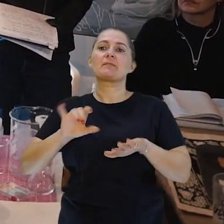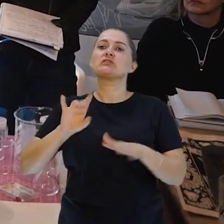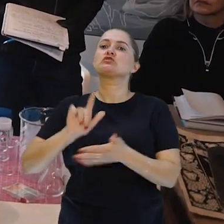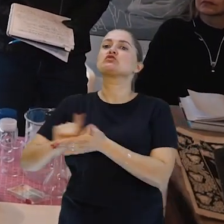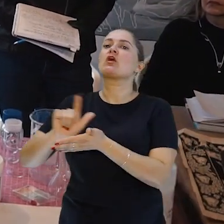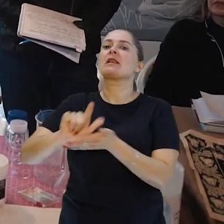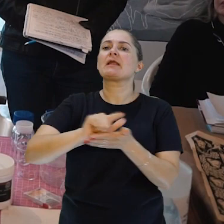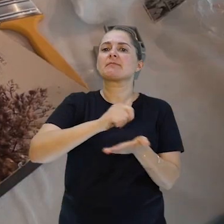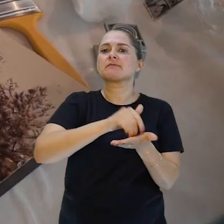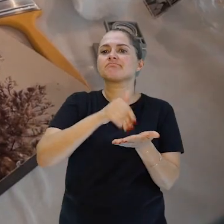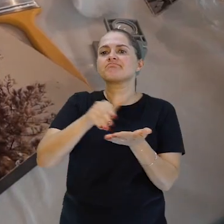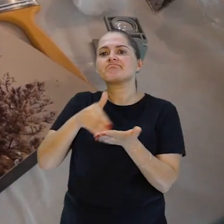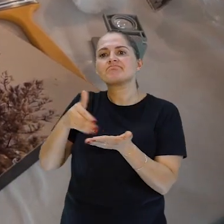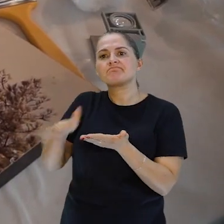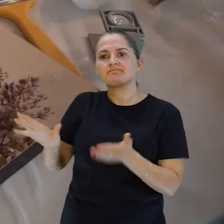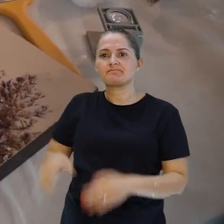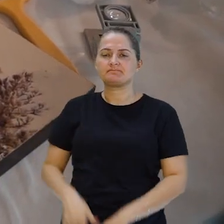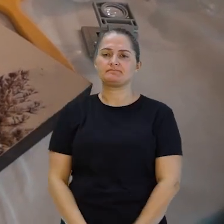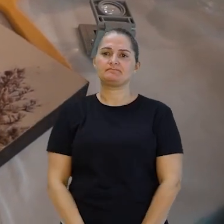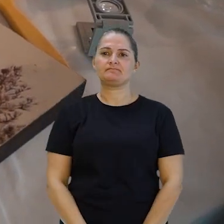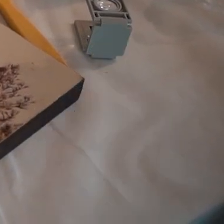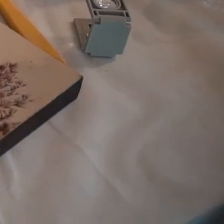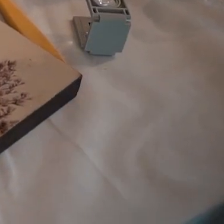só limpar mecanicamente.